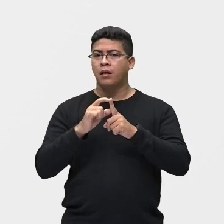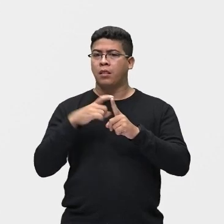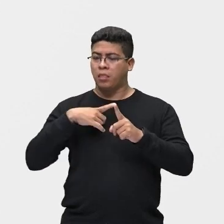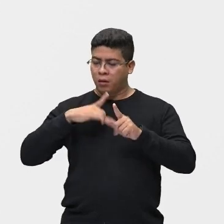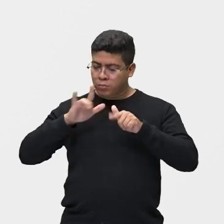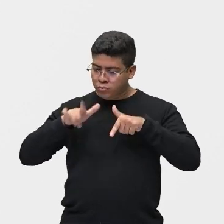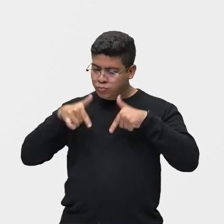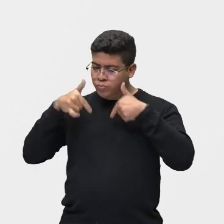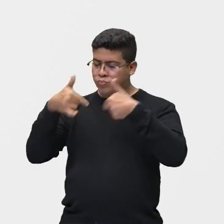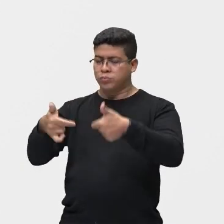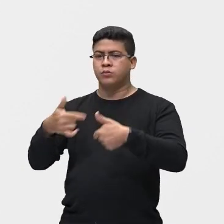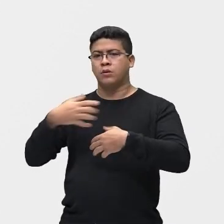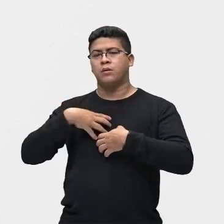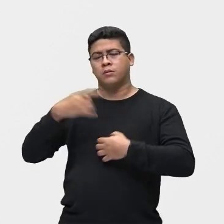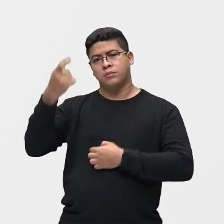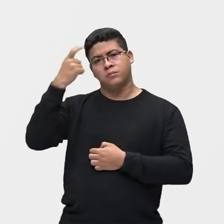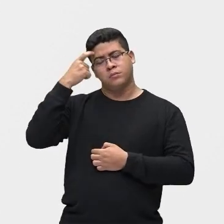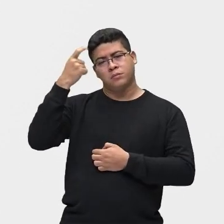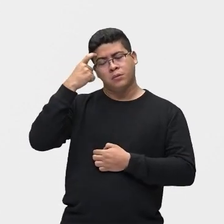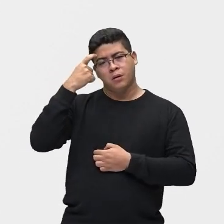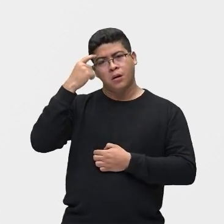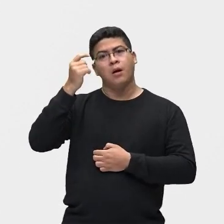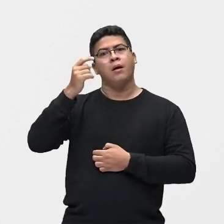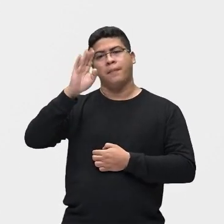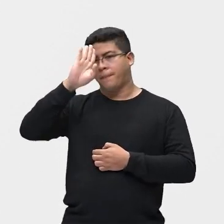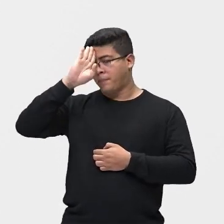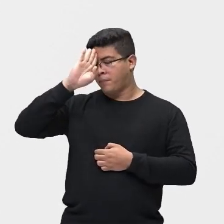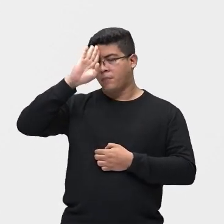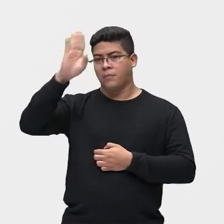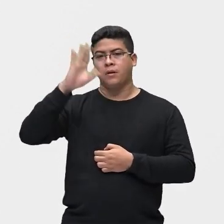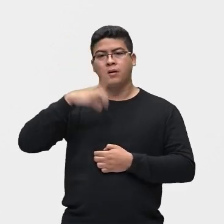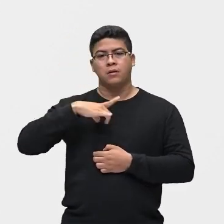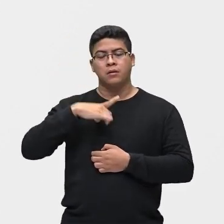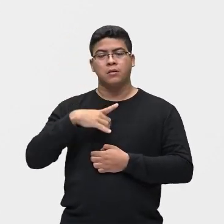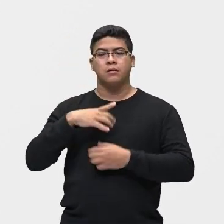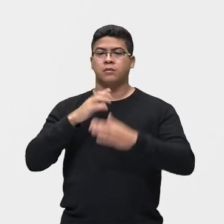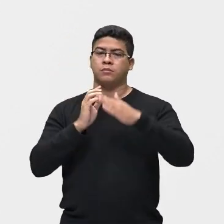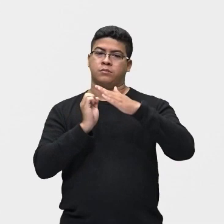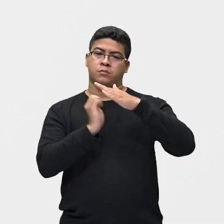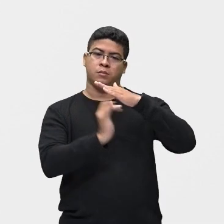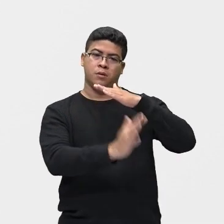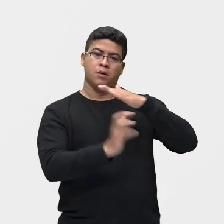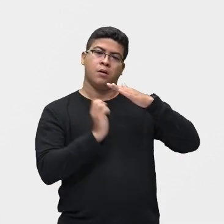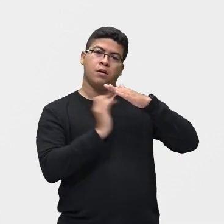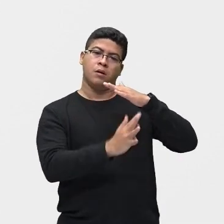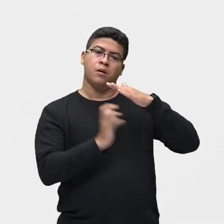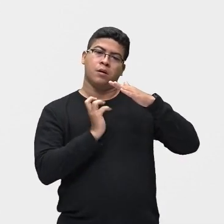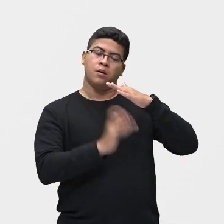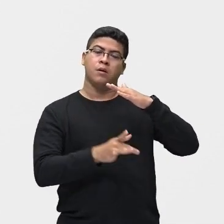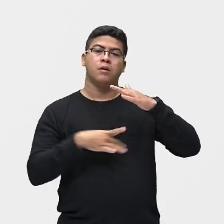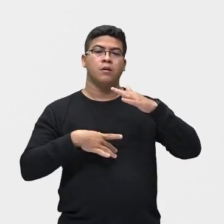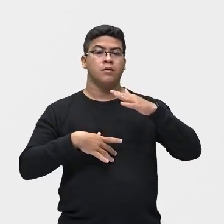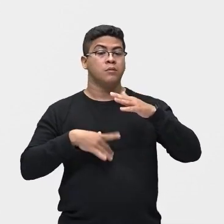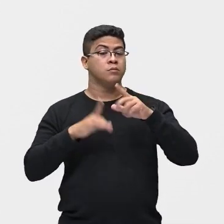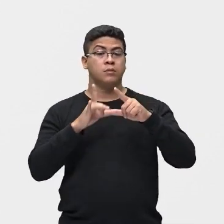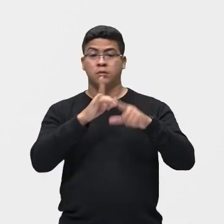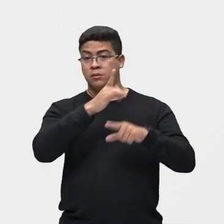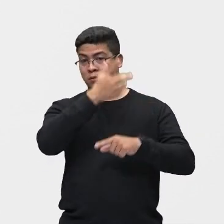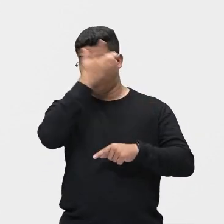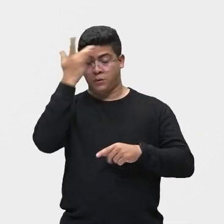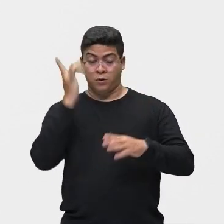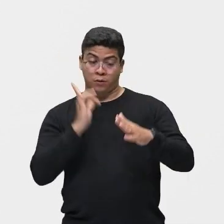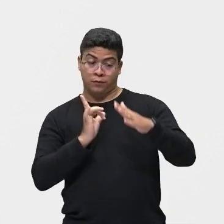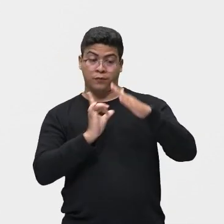se concretiza principalmente em prol dos migrantes e dos refugiados que fogem para o